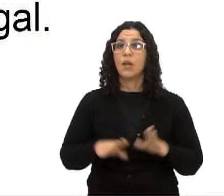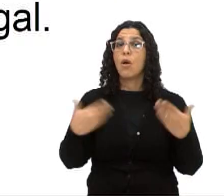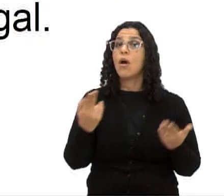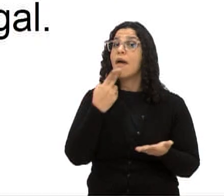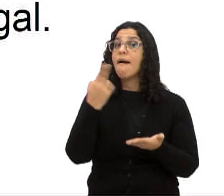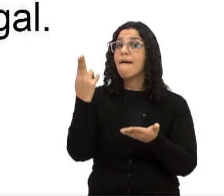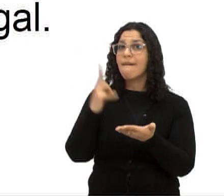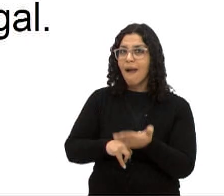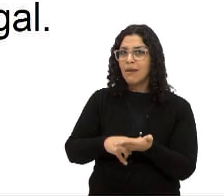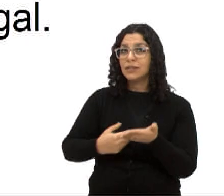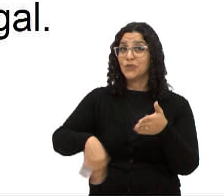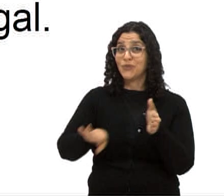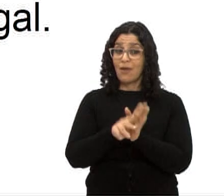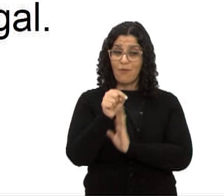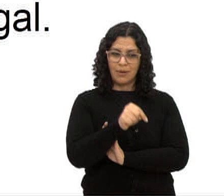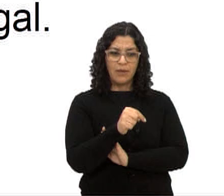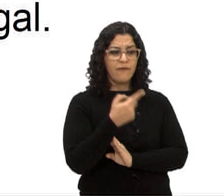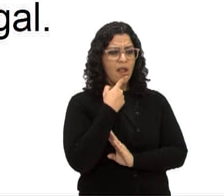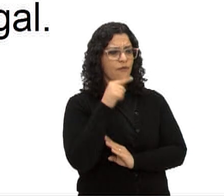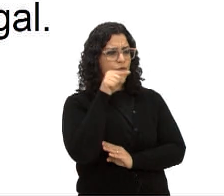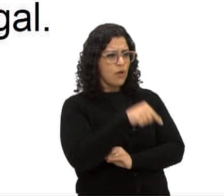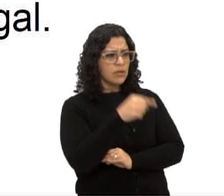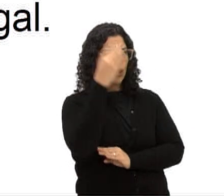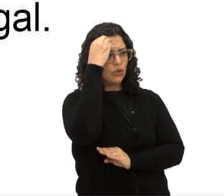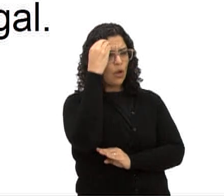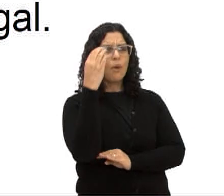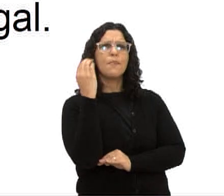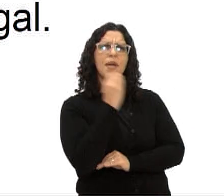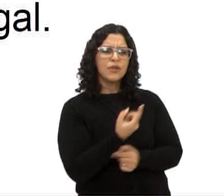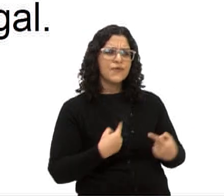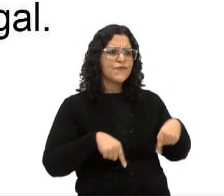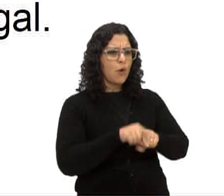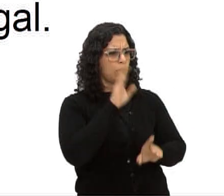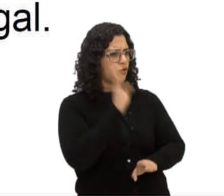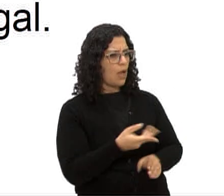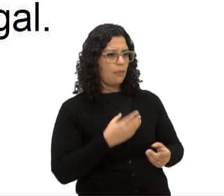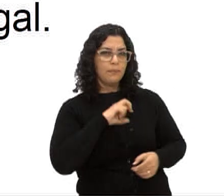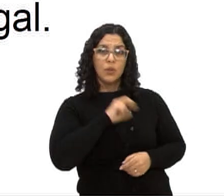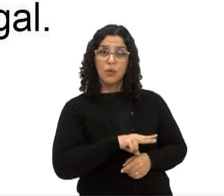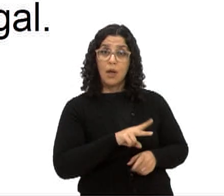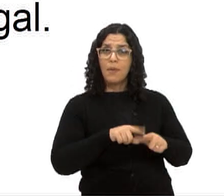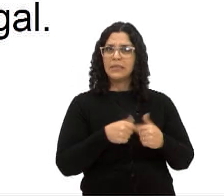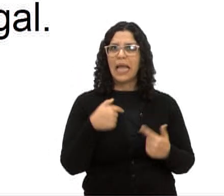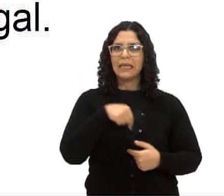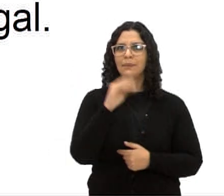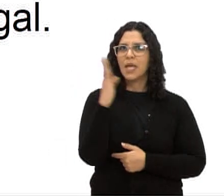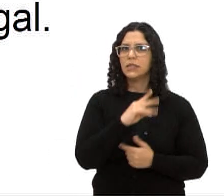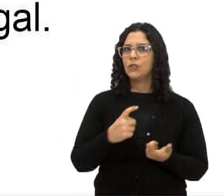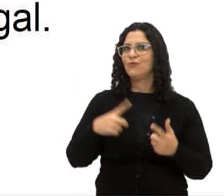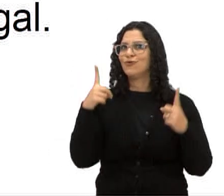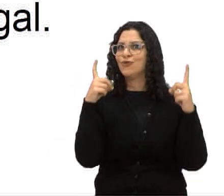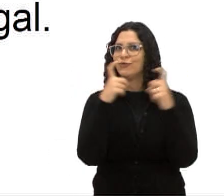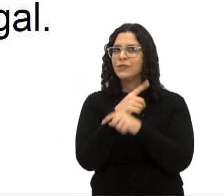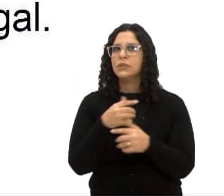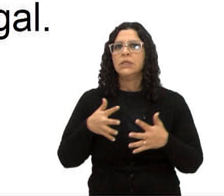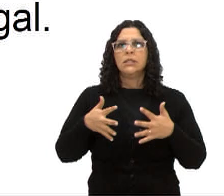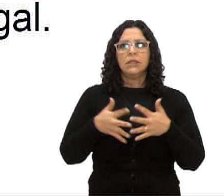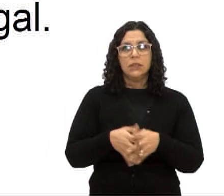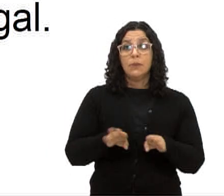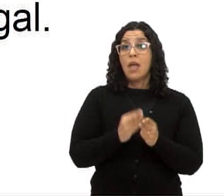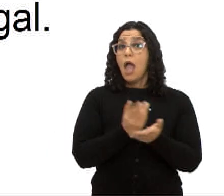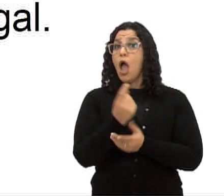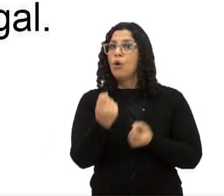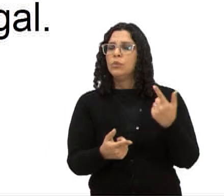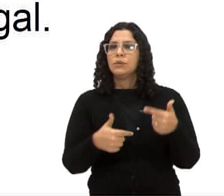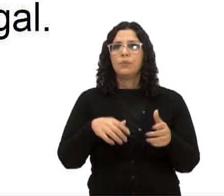Cartas chegavam de Portugal pedindo o retorno imediato de Dom Pedro, e a tensão política em solo brasileiro aumentava, uma vez que muitos portugueses que